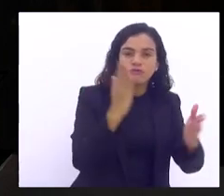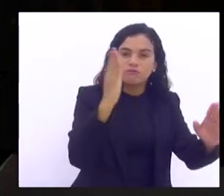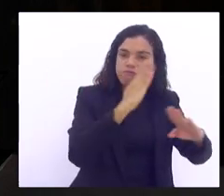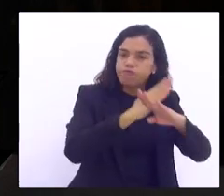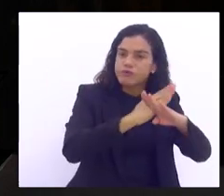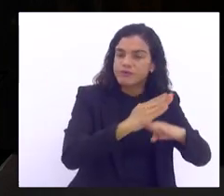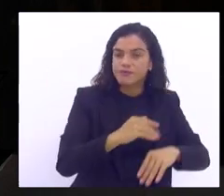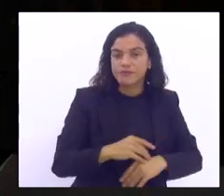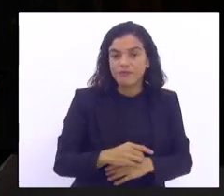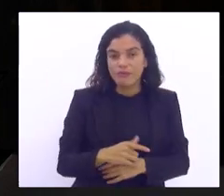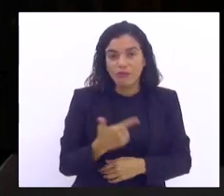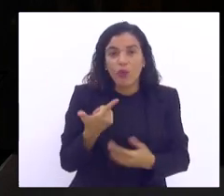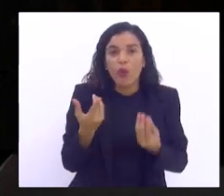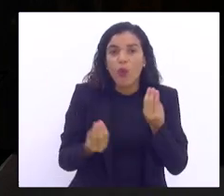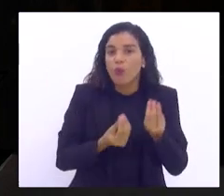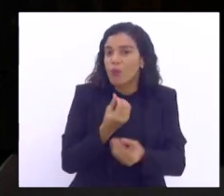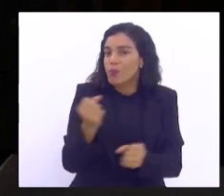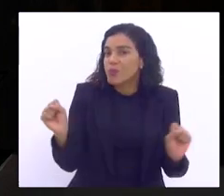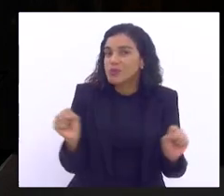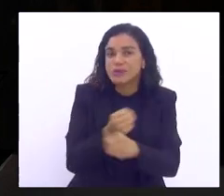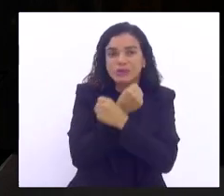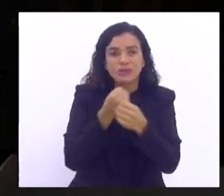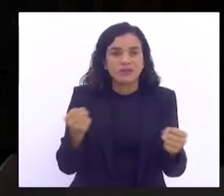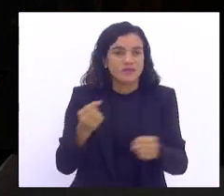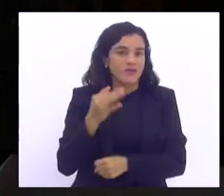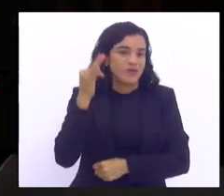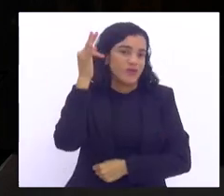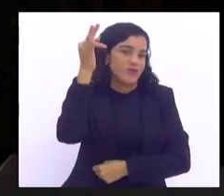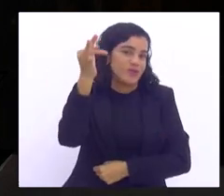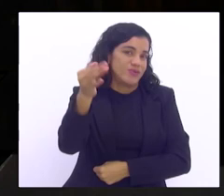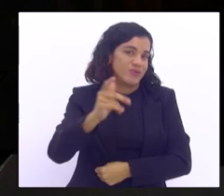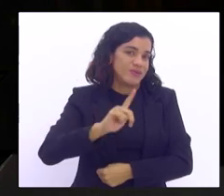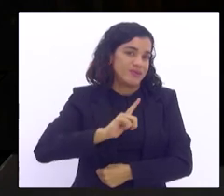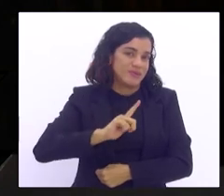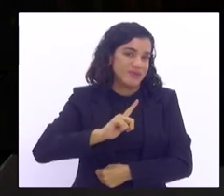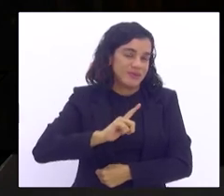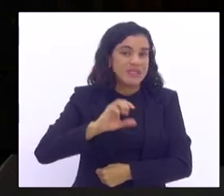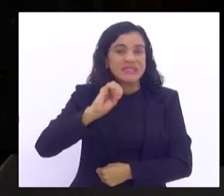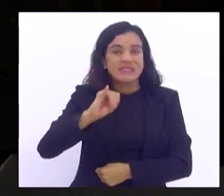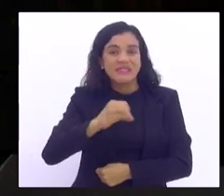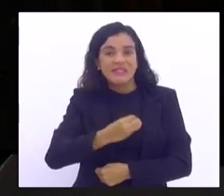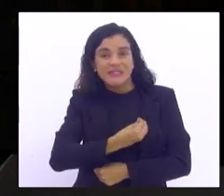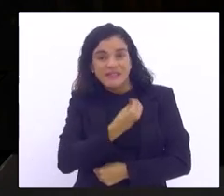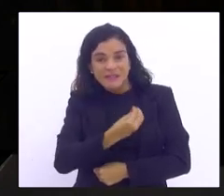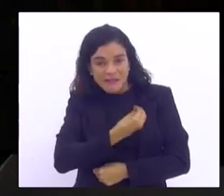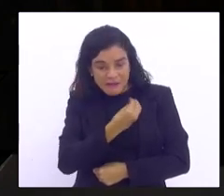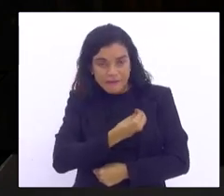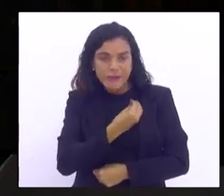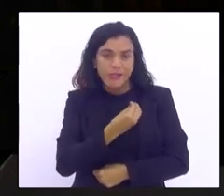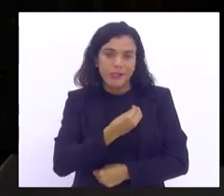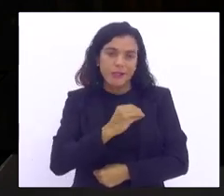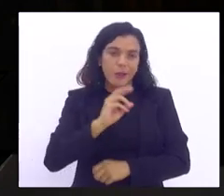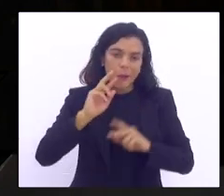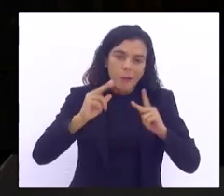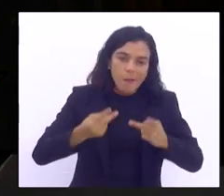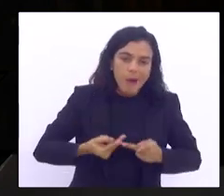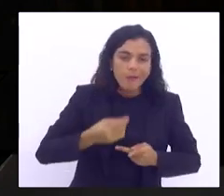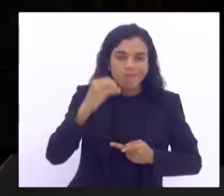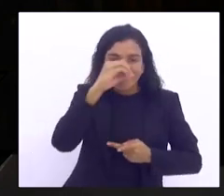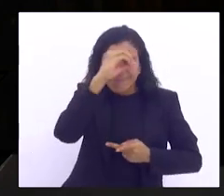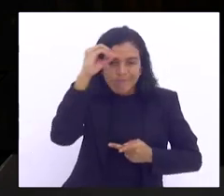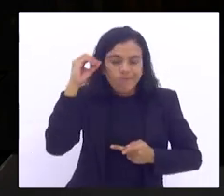porque não haverá futuro se as vidas dos seres humanos mais inocentes